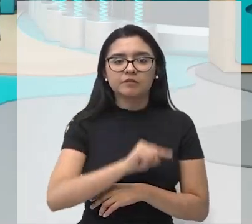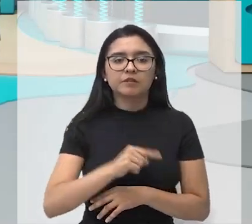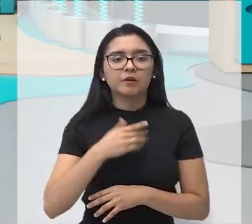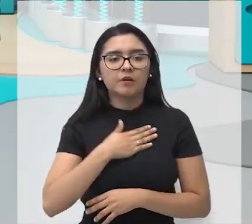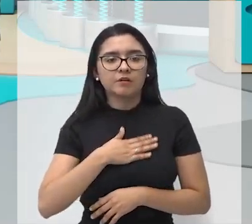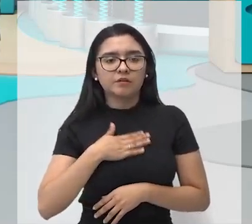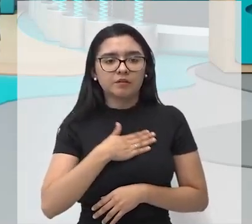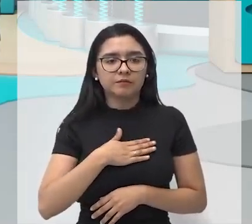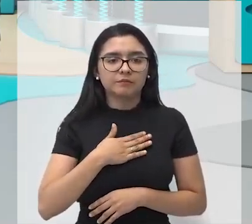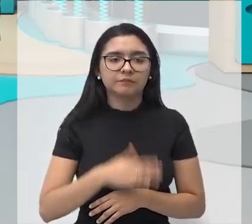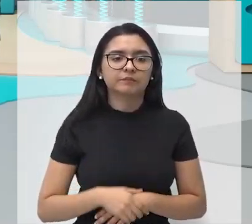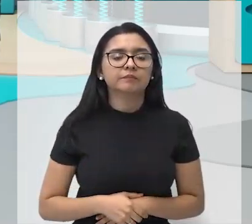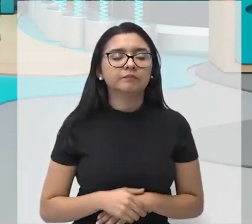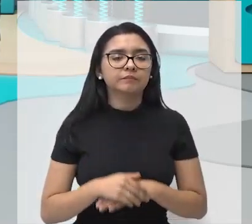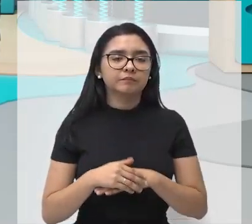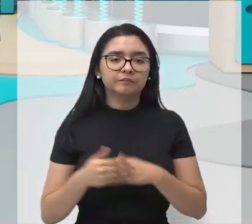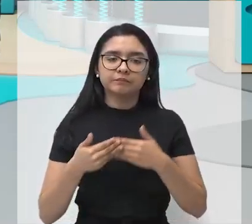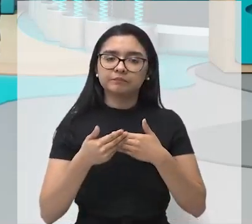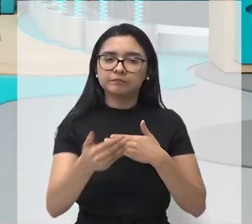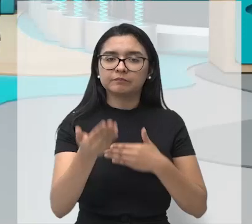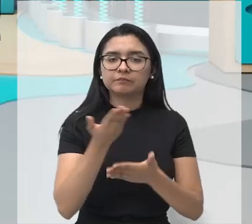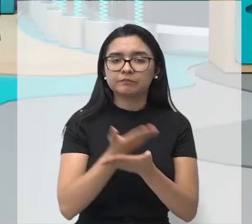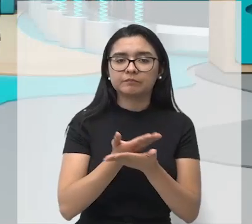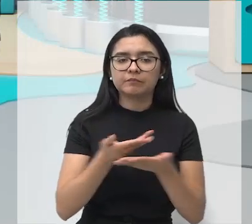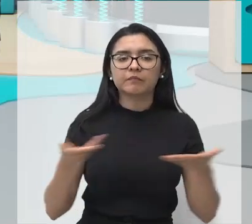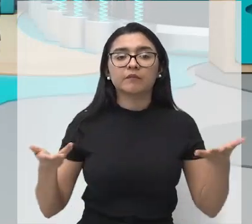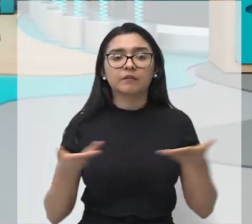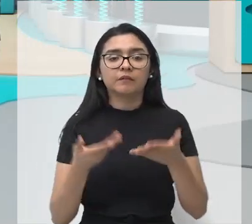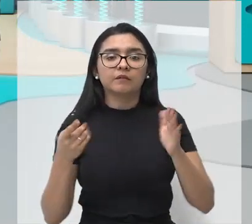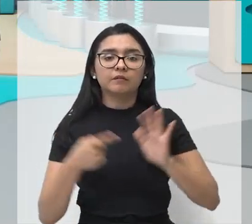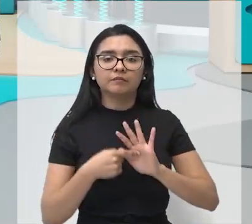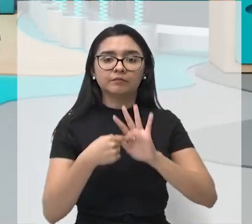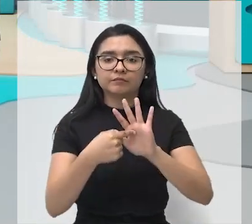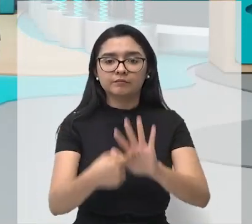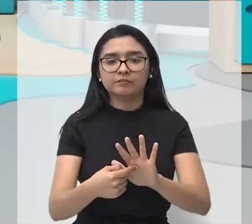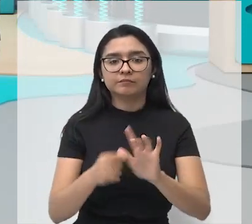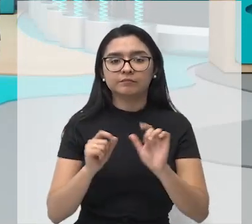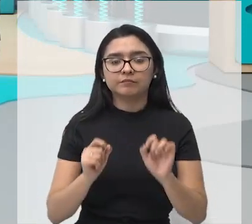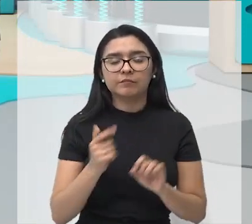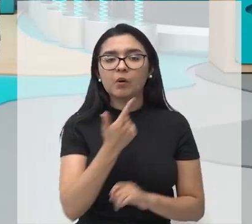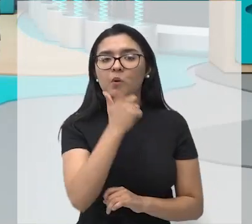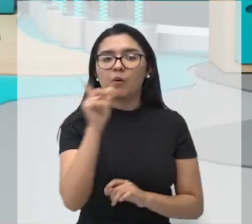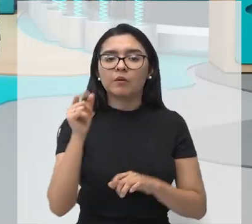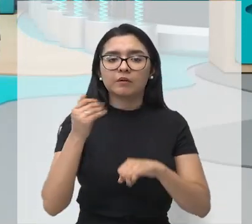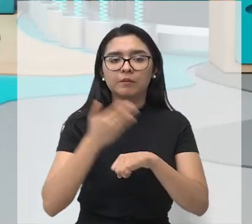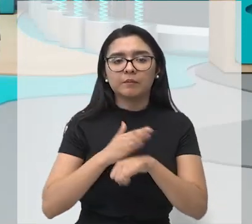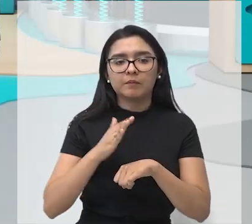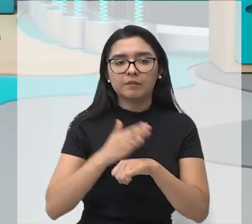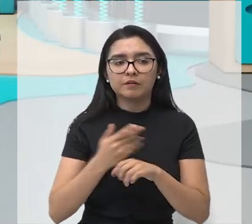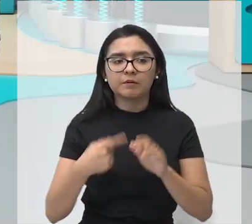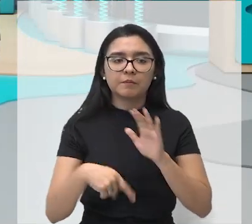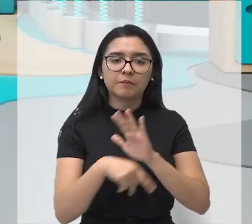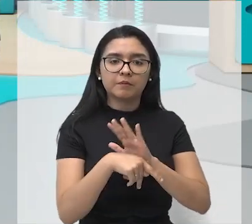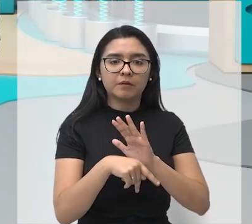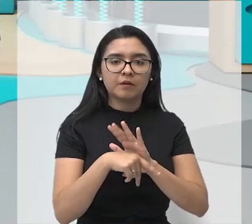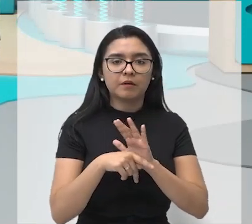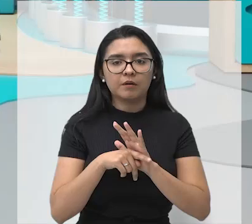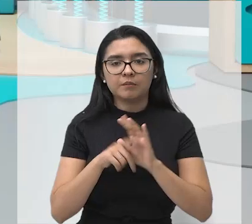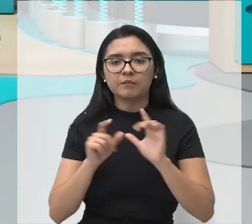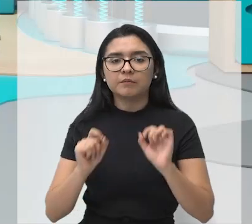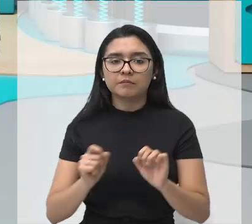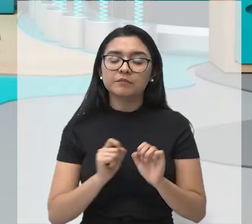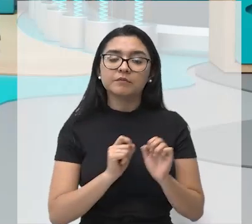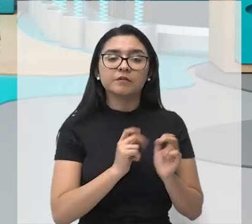gostado. Vamos prosseguir com a nossa aula? Quero apresentar para vocês uma outra prática de aventura no